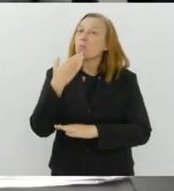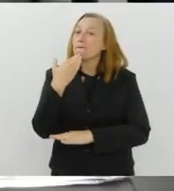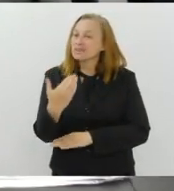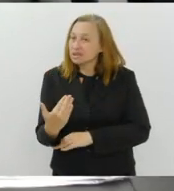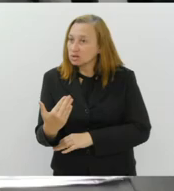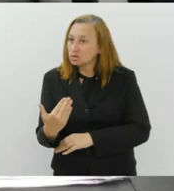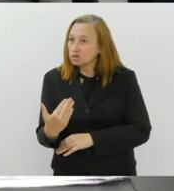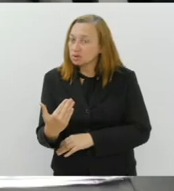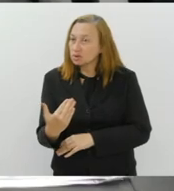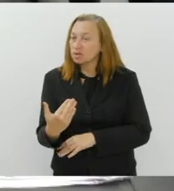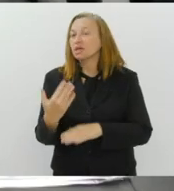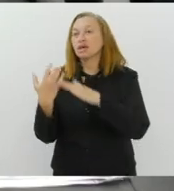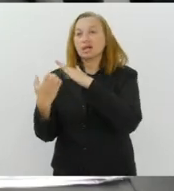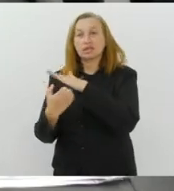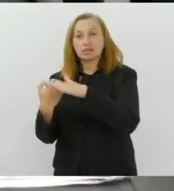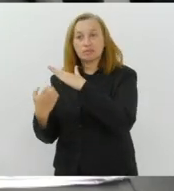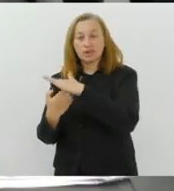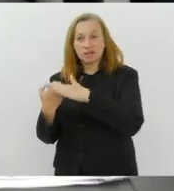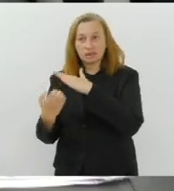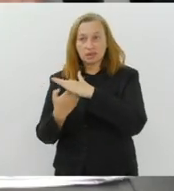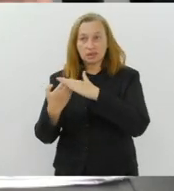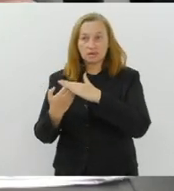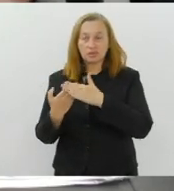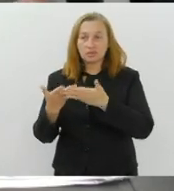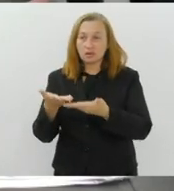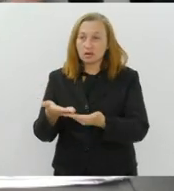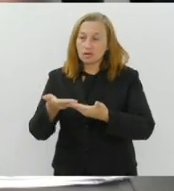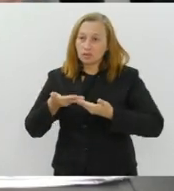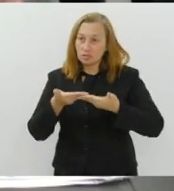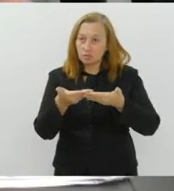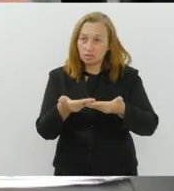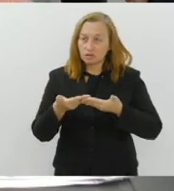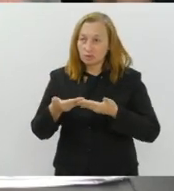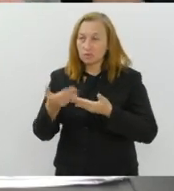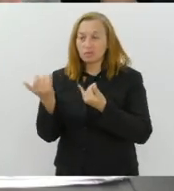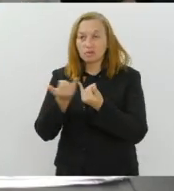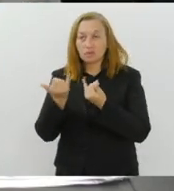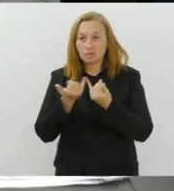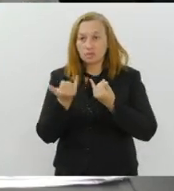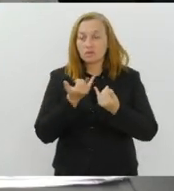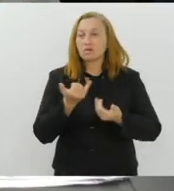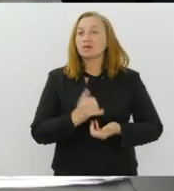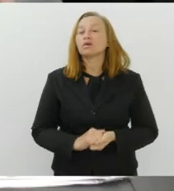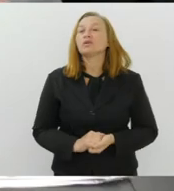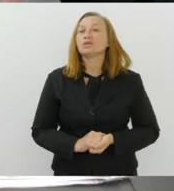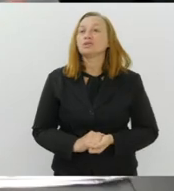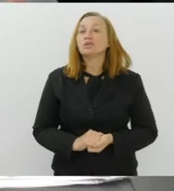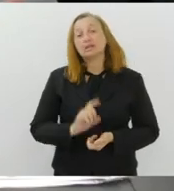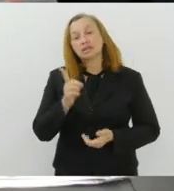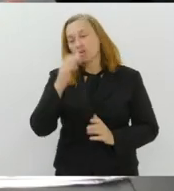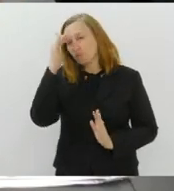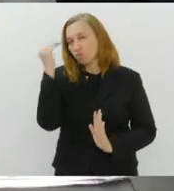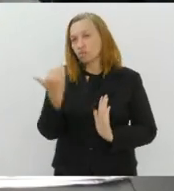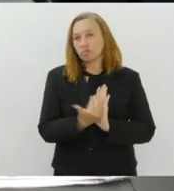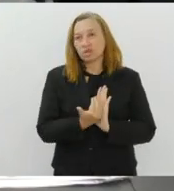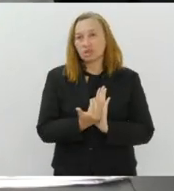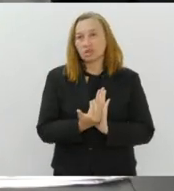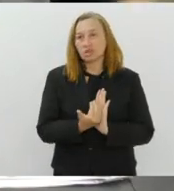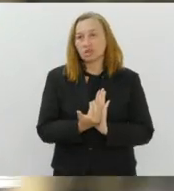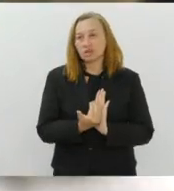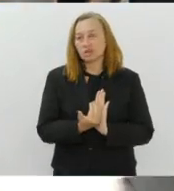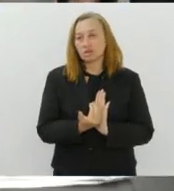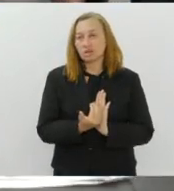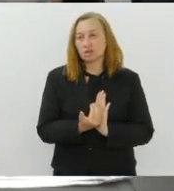solicitação às empresas para que elas forneçam as informações e, em caso de não cumprimento,